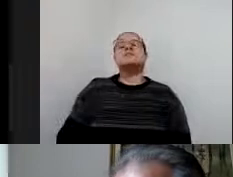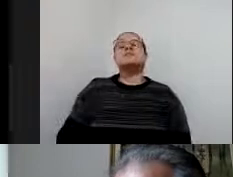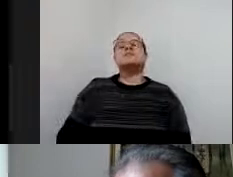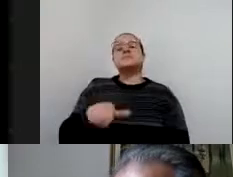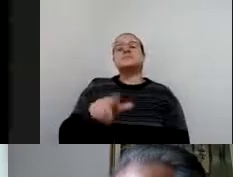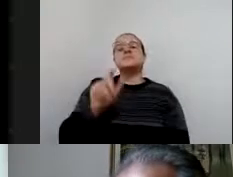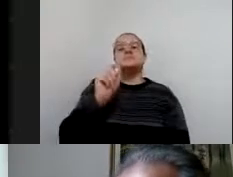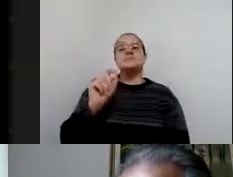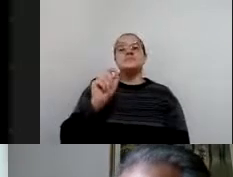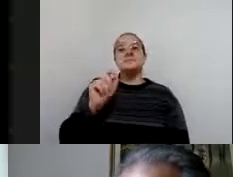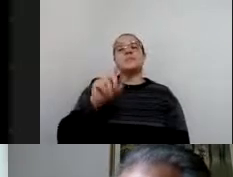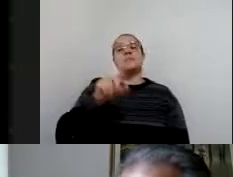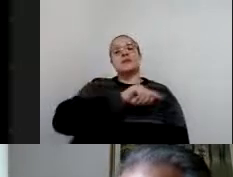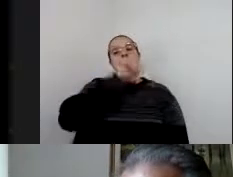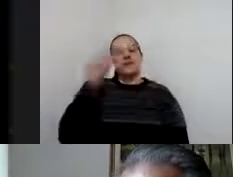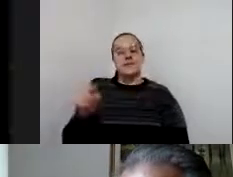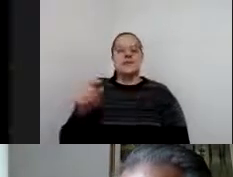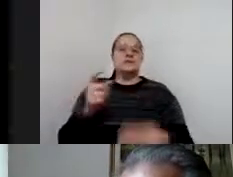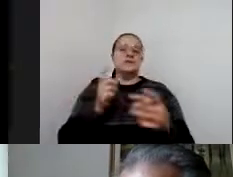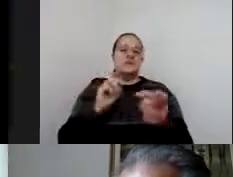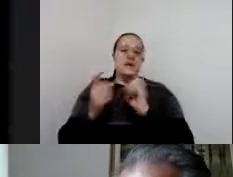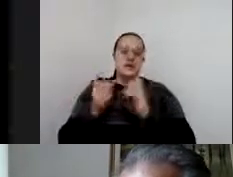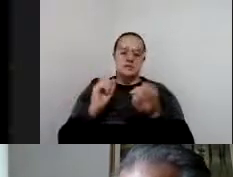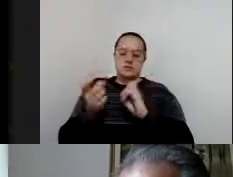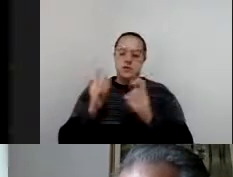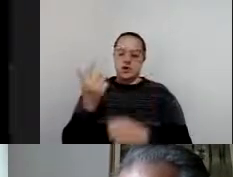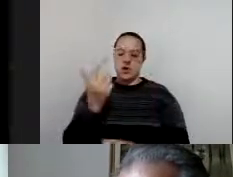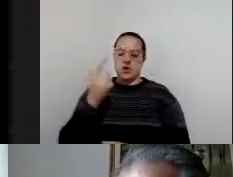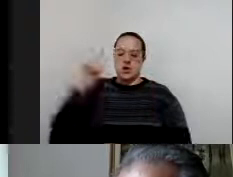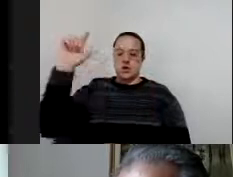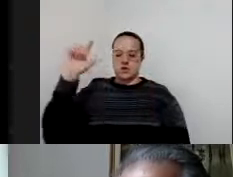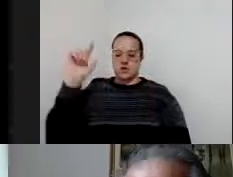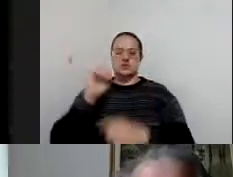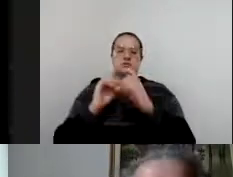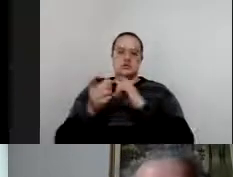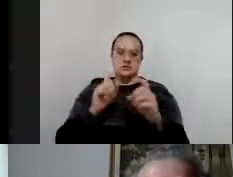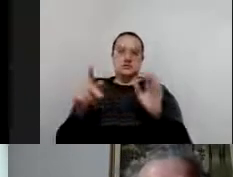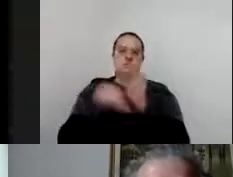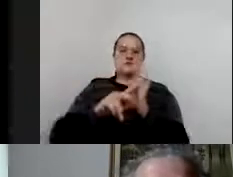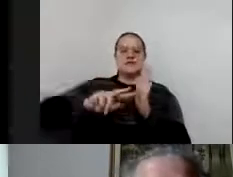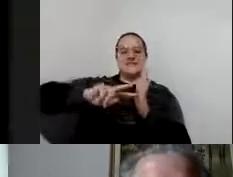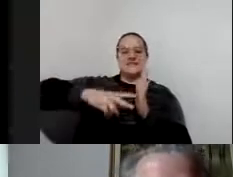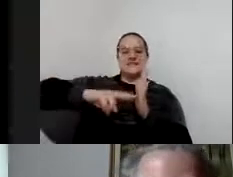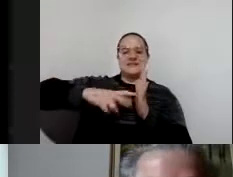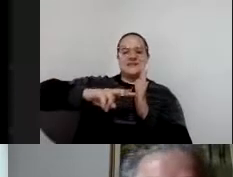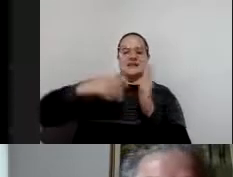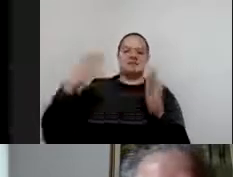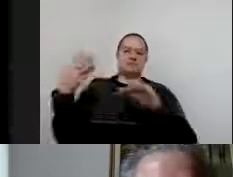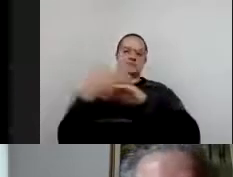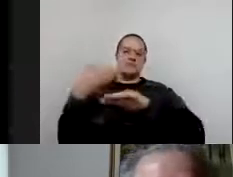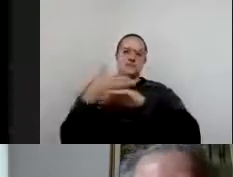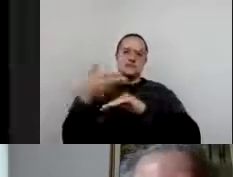uma reunião, uma outra reunião com a participação de sindicatos, tanto de empregadores quanto